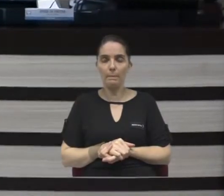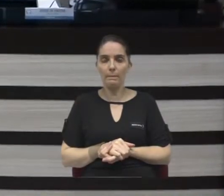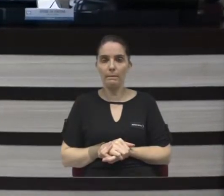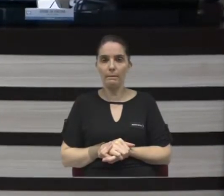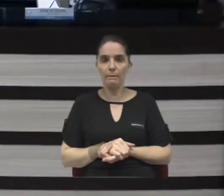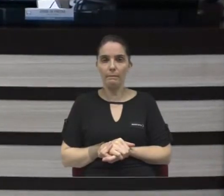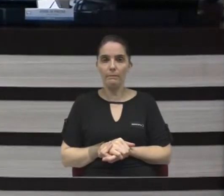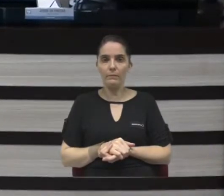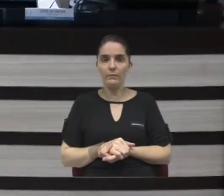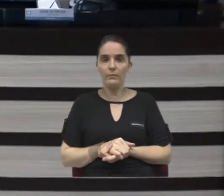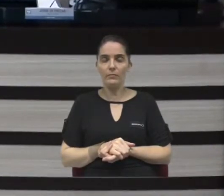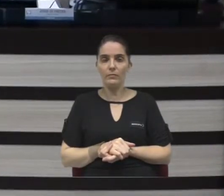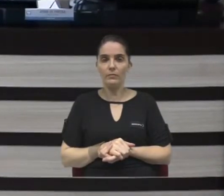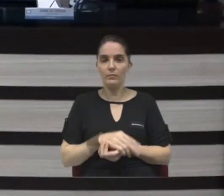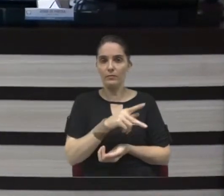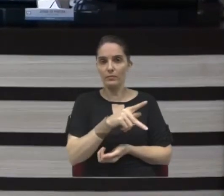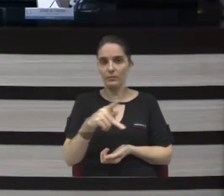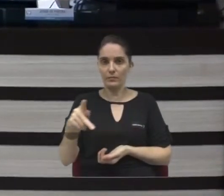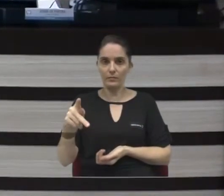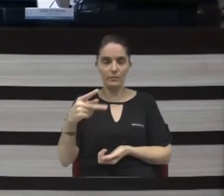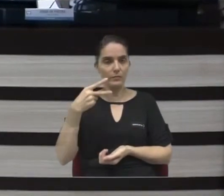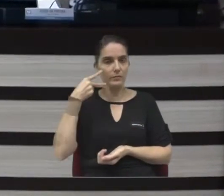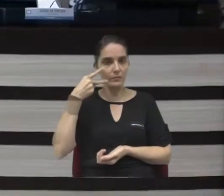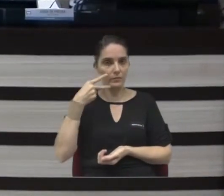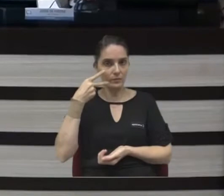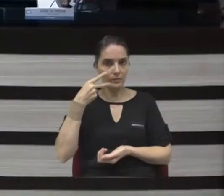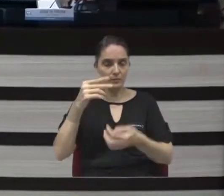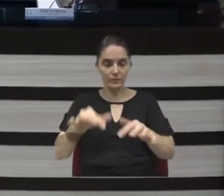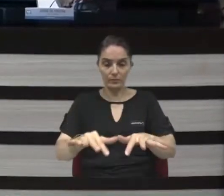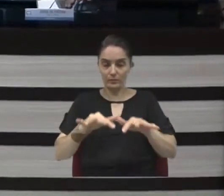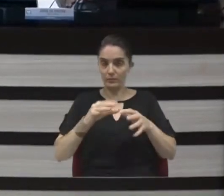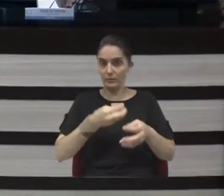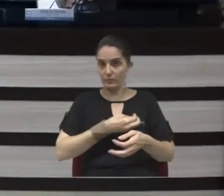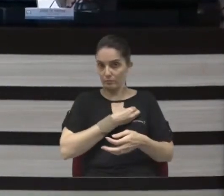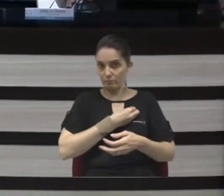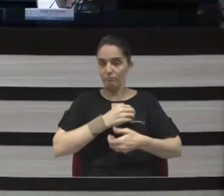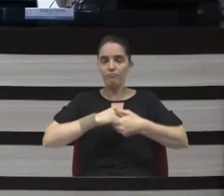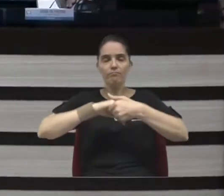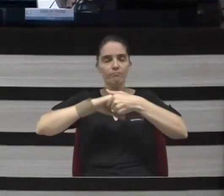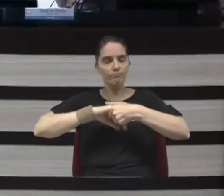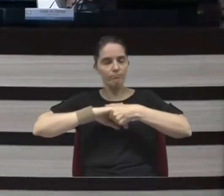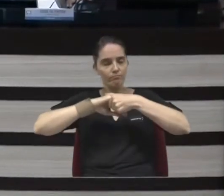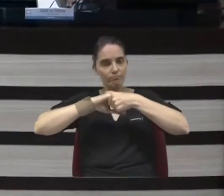Senhor presidente, nobres pares, plateia presente, parabéns,